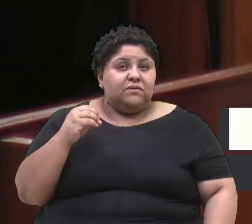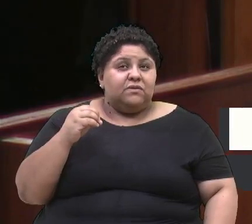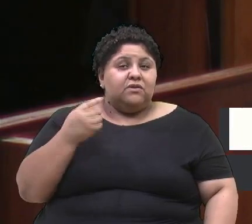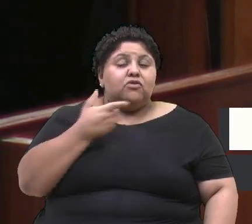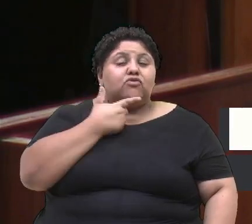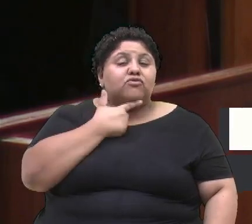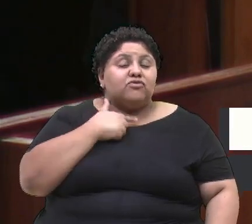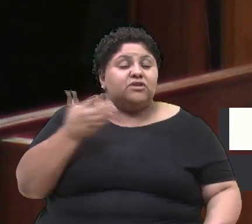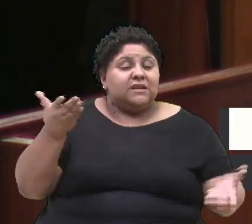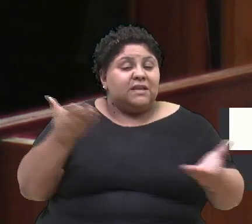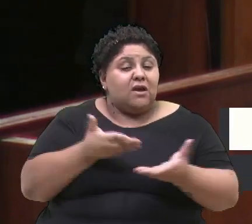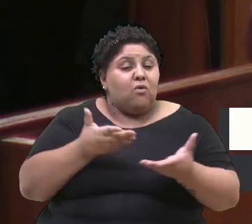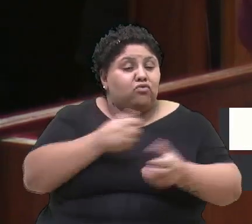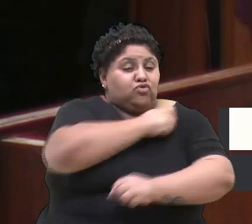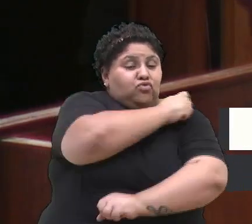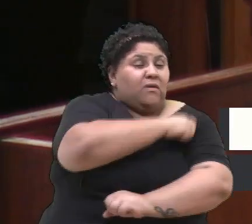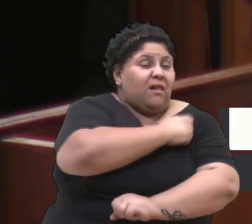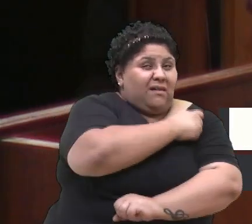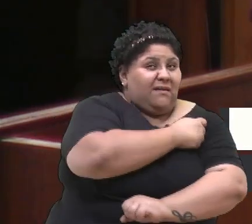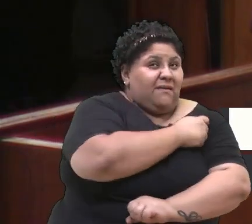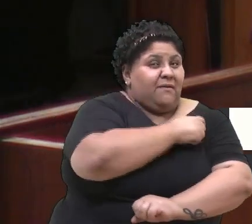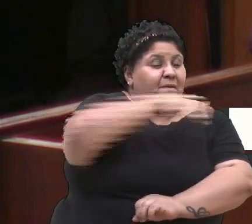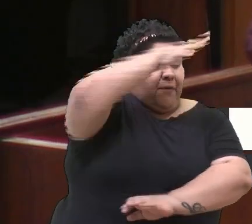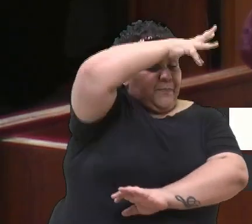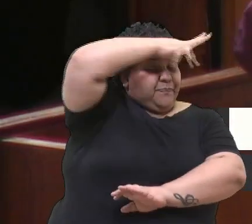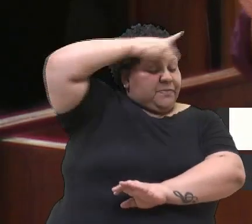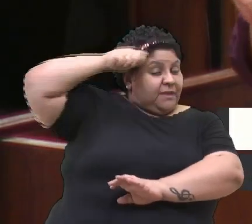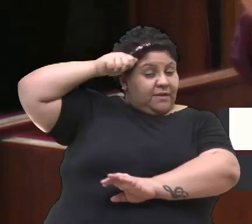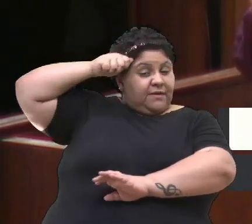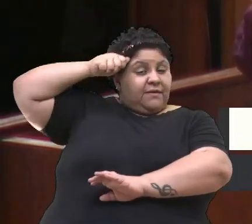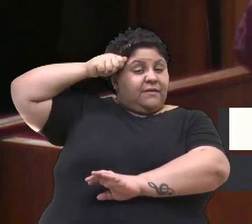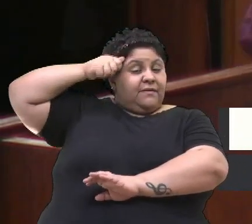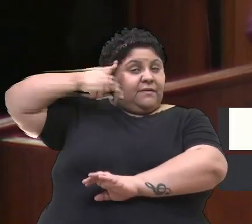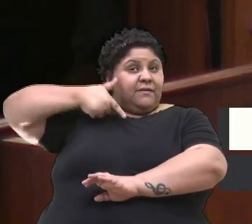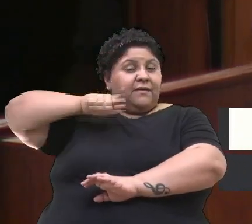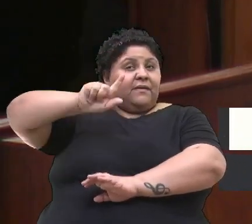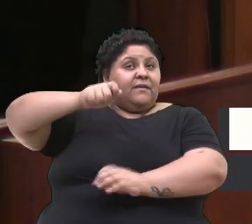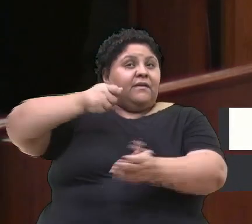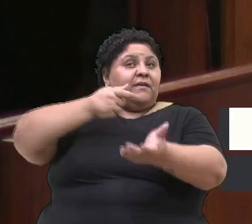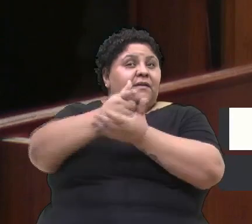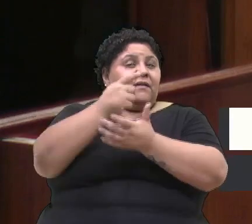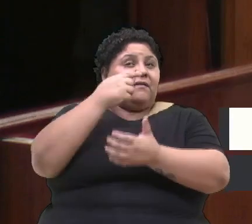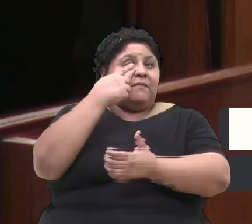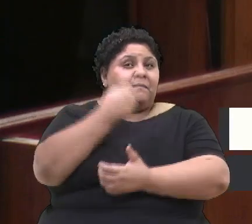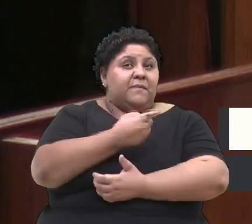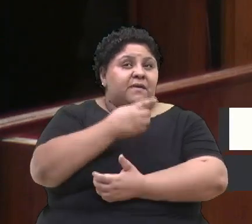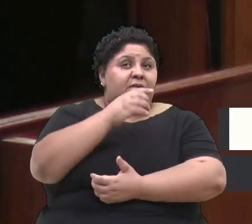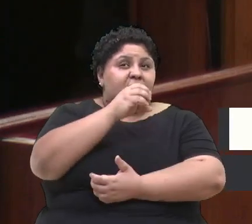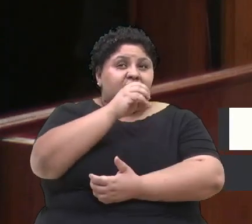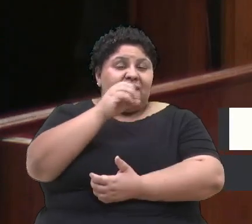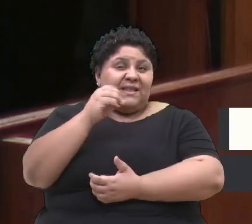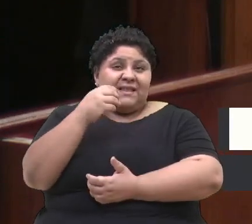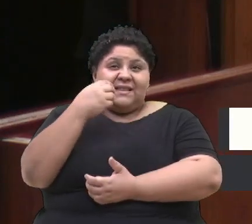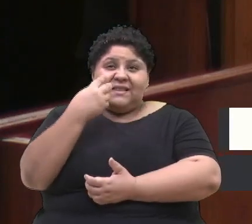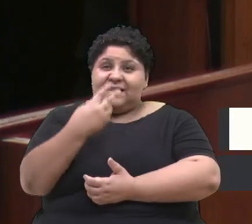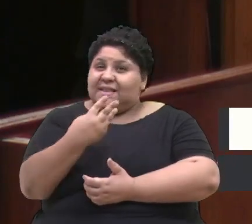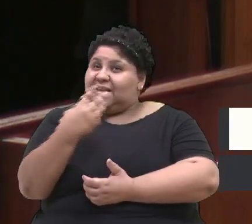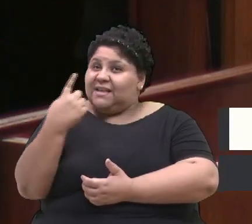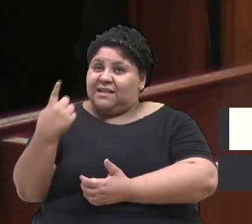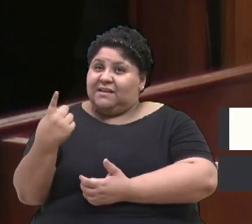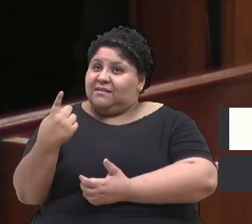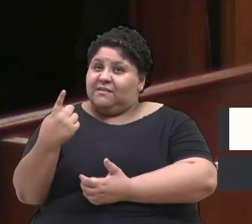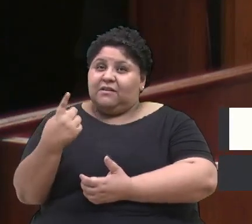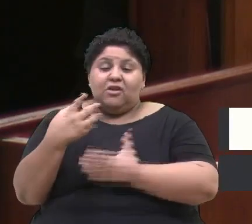aluno. E o município vai conseguir pagar em torno de 1.031. Não vão aguentar.